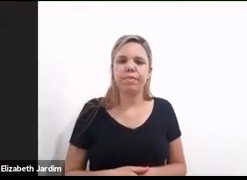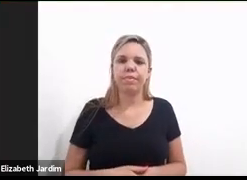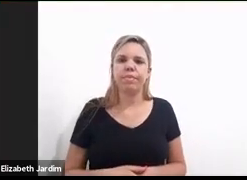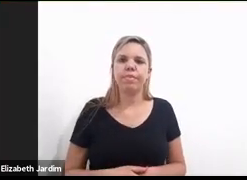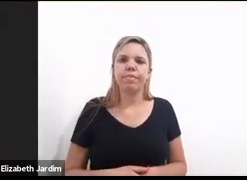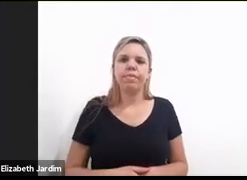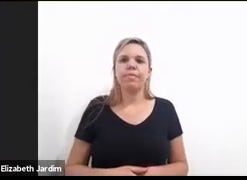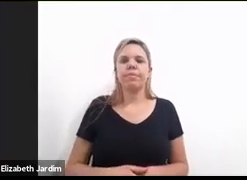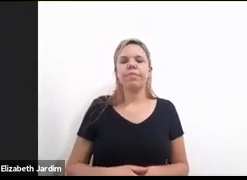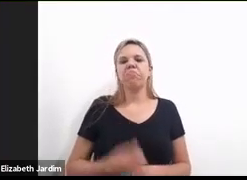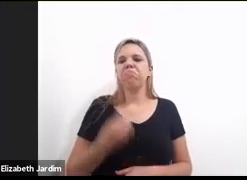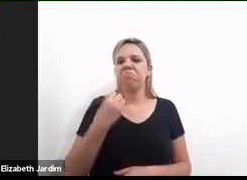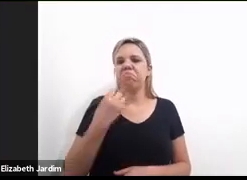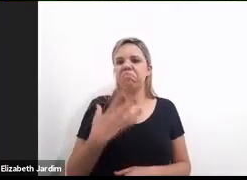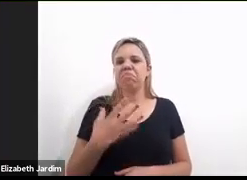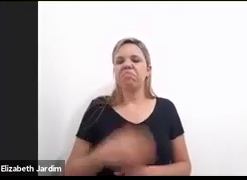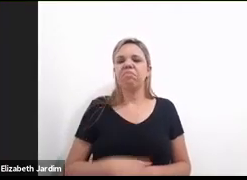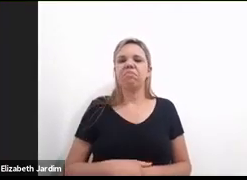Muito, muito bom, Paula.